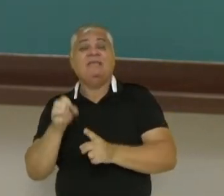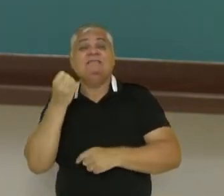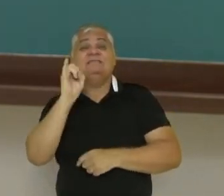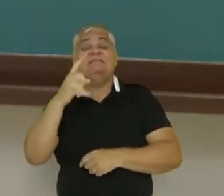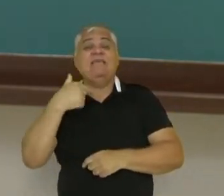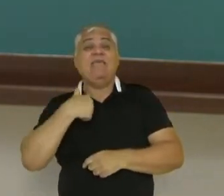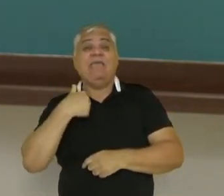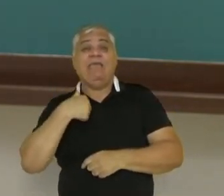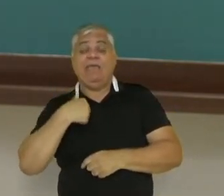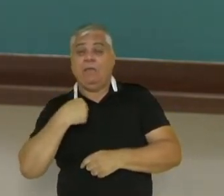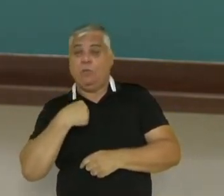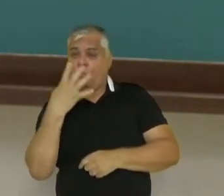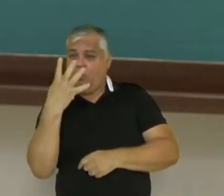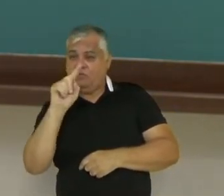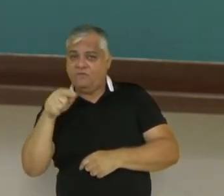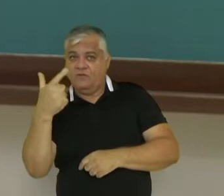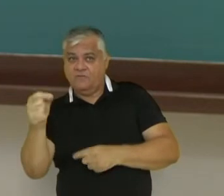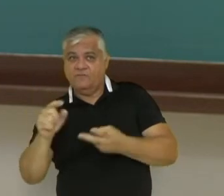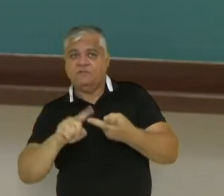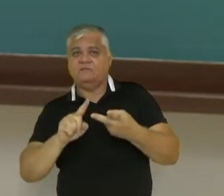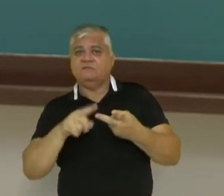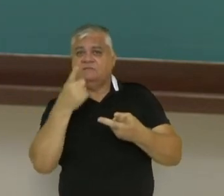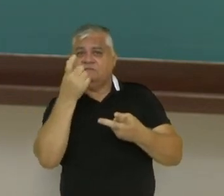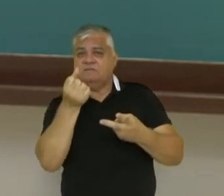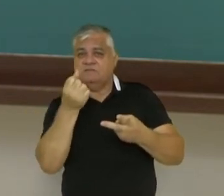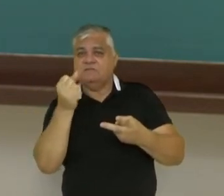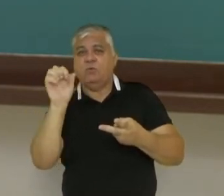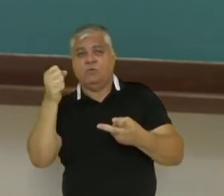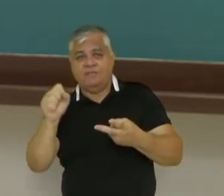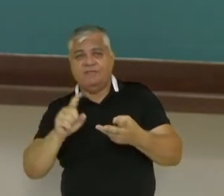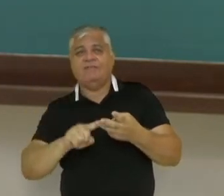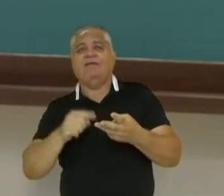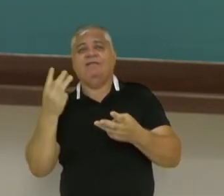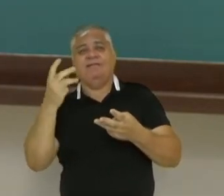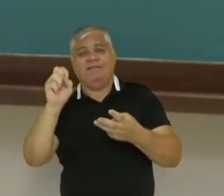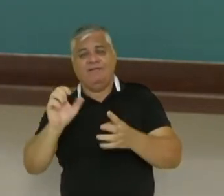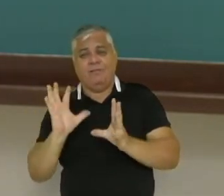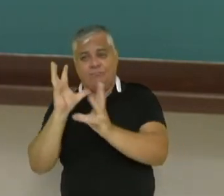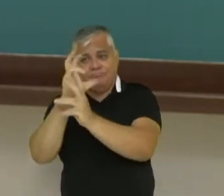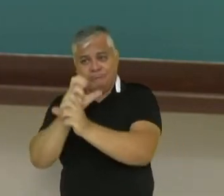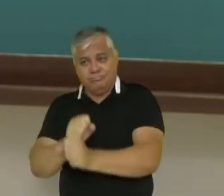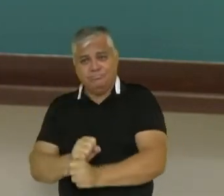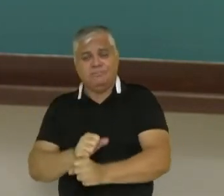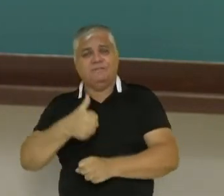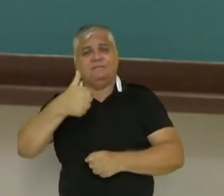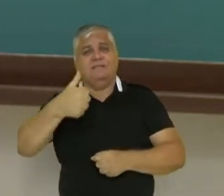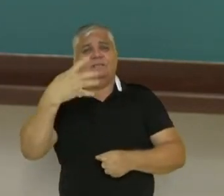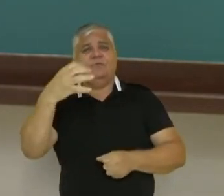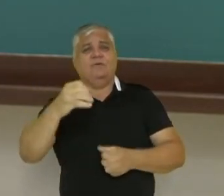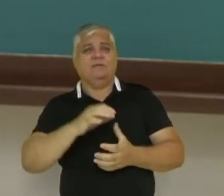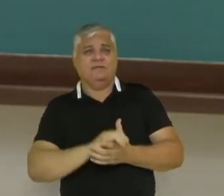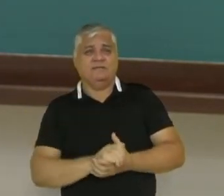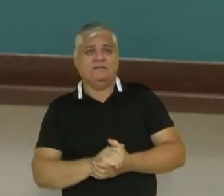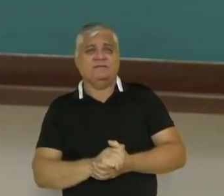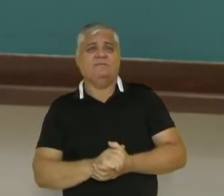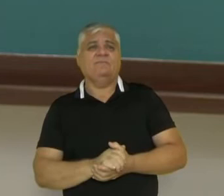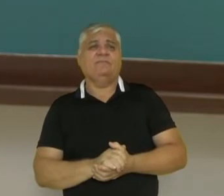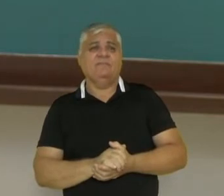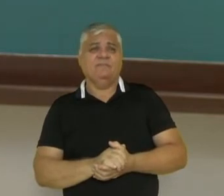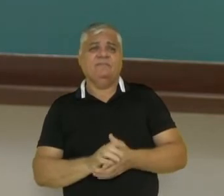meus cálculos estiverem corretos, vai ter que fechar em 140, que é o que eu consumo num dia. Então, o que eu vim aqui e